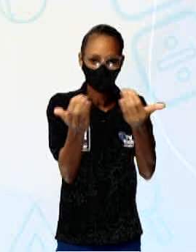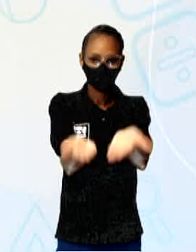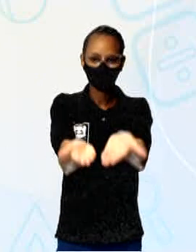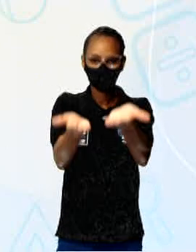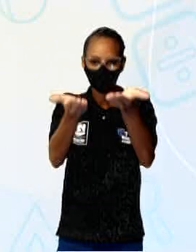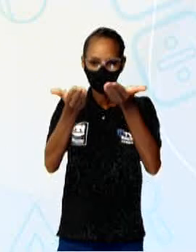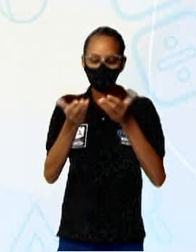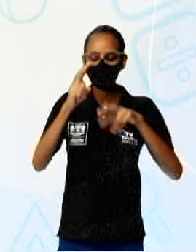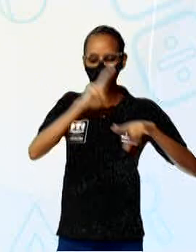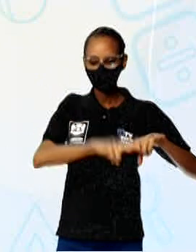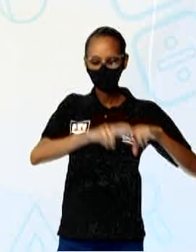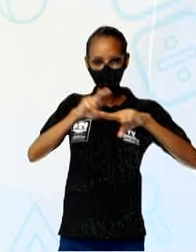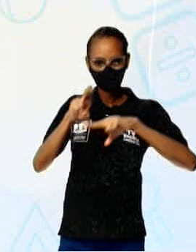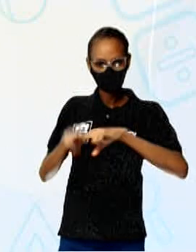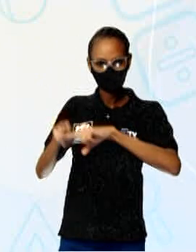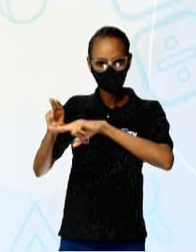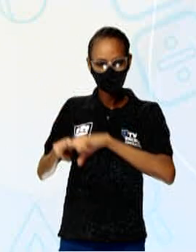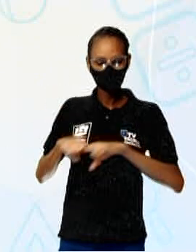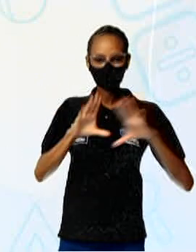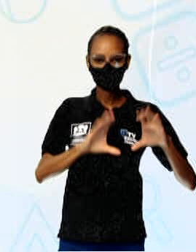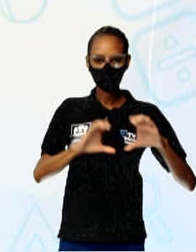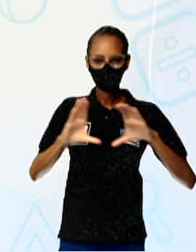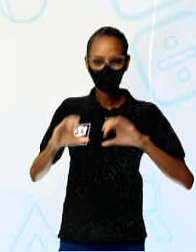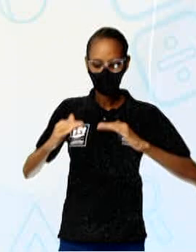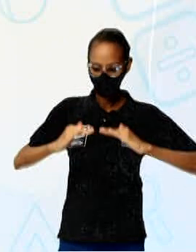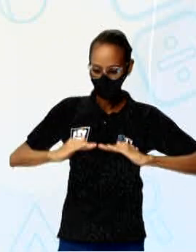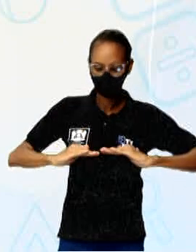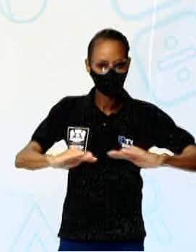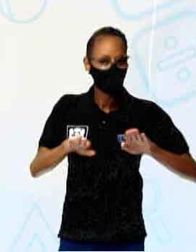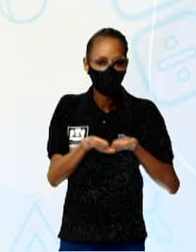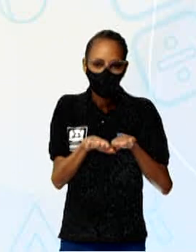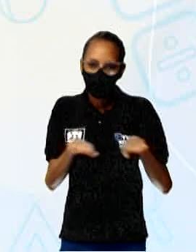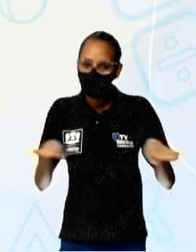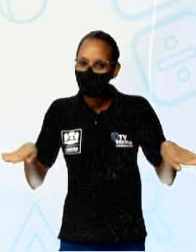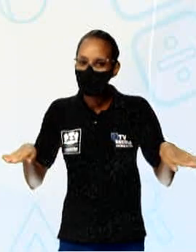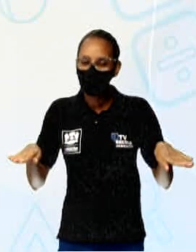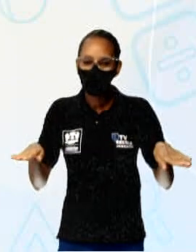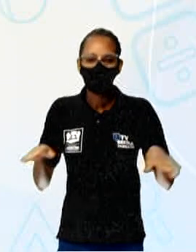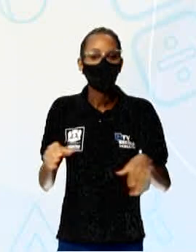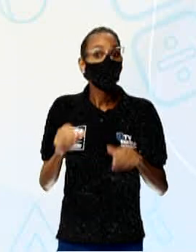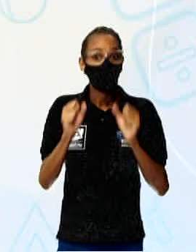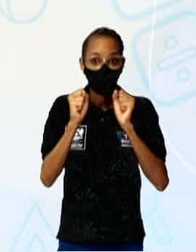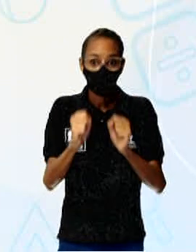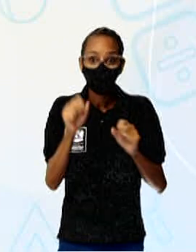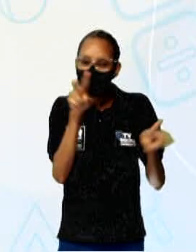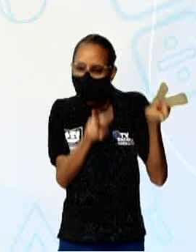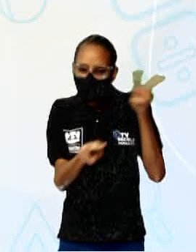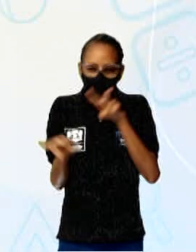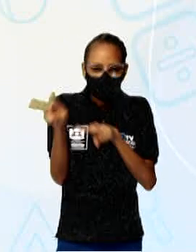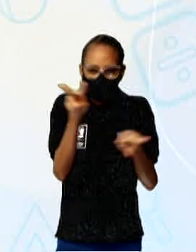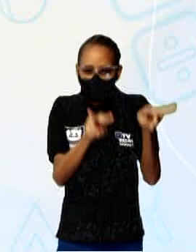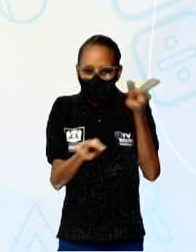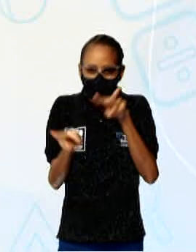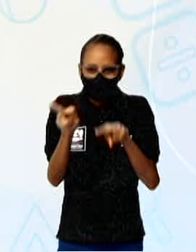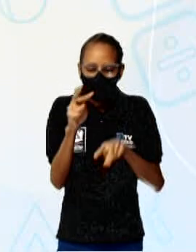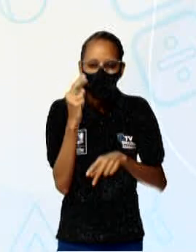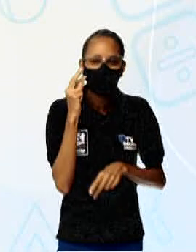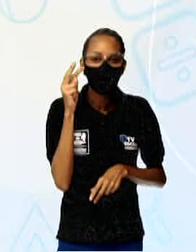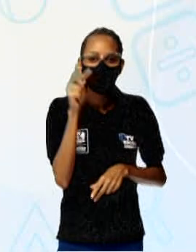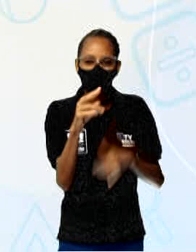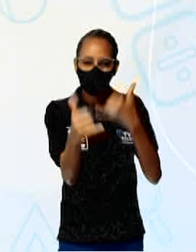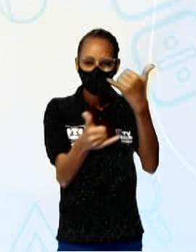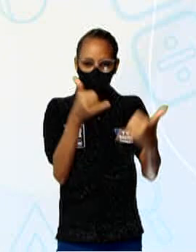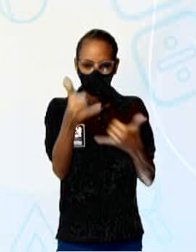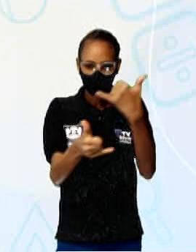convido a se sentar sofá tapete ou no chão O que vale é a observar ver um pouco